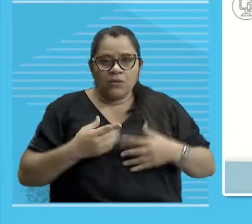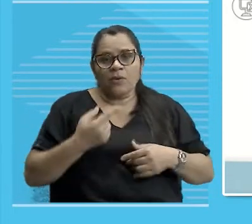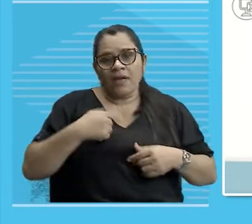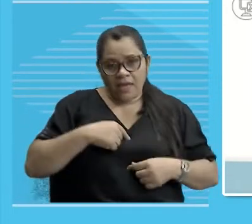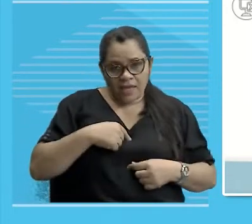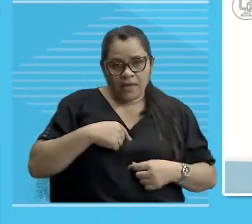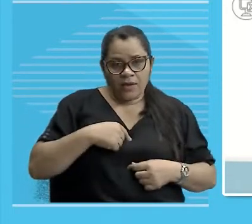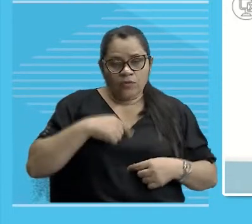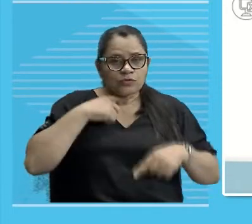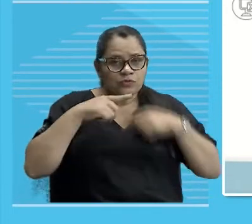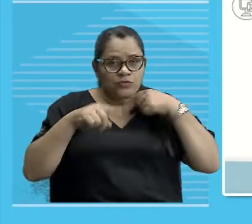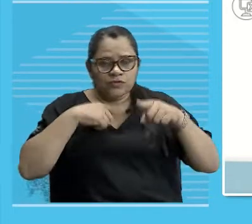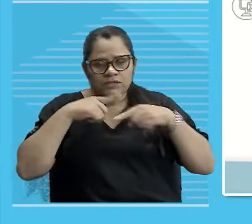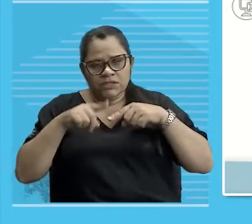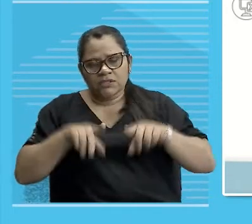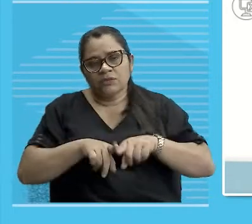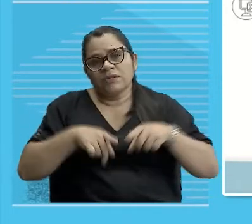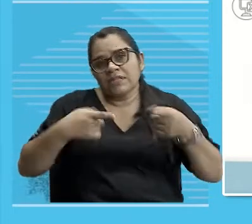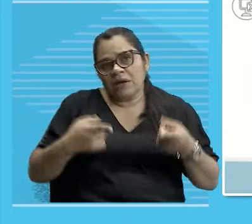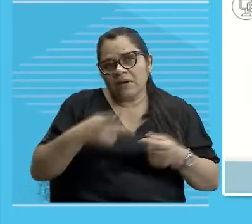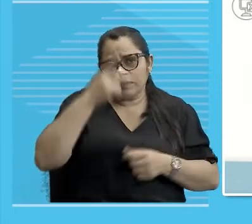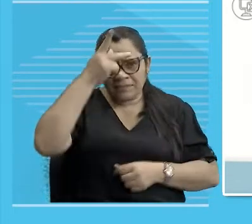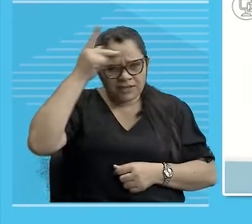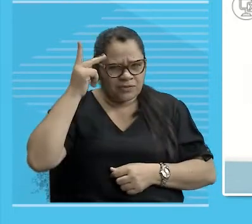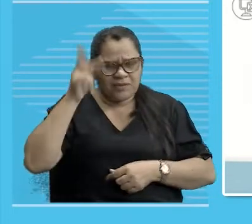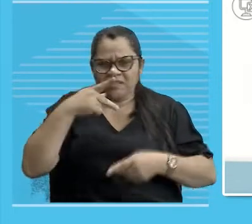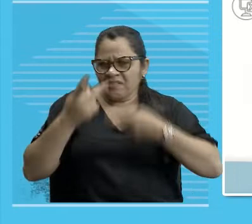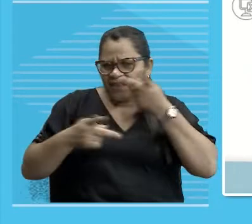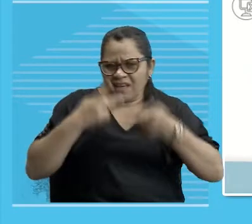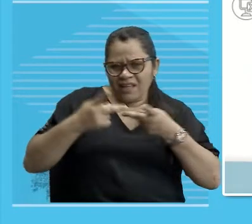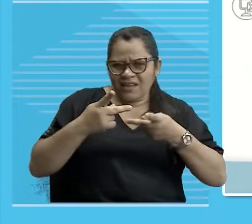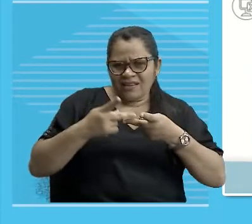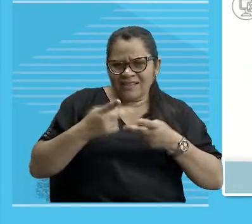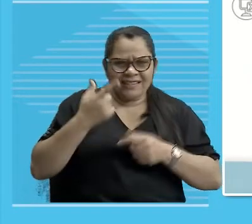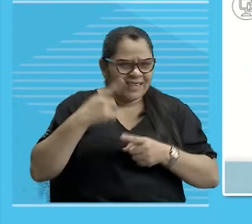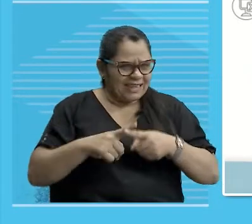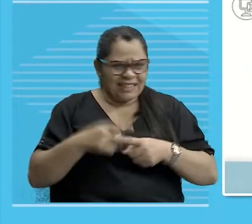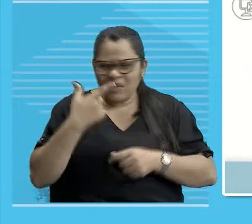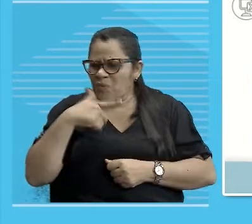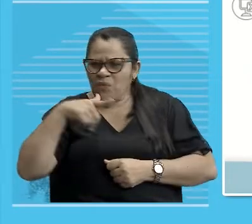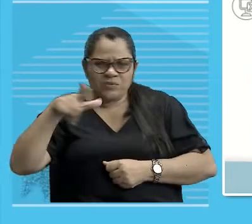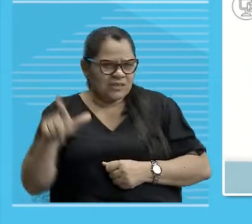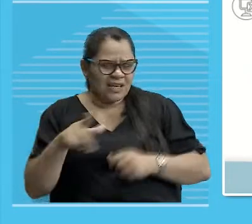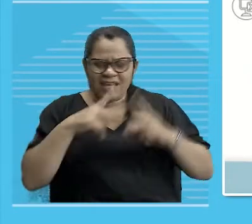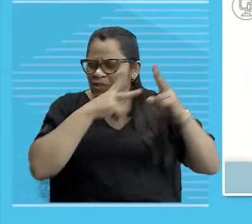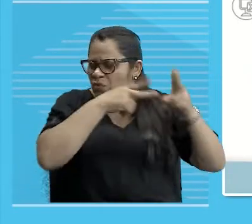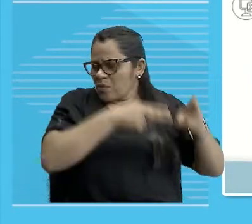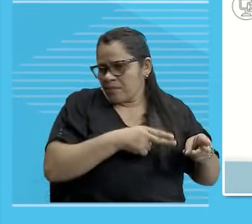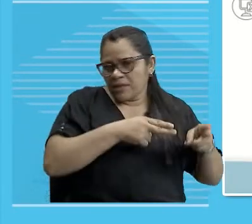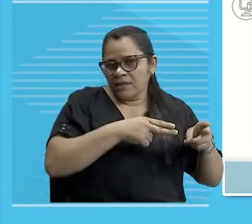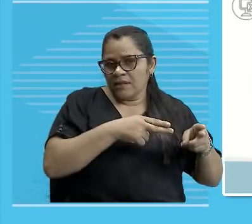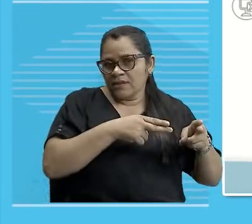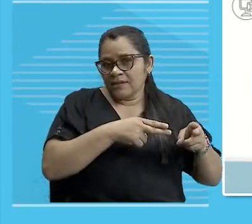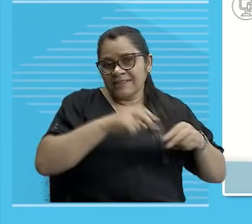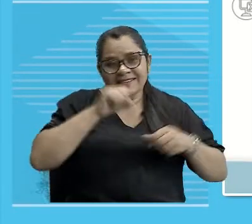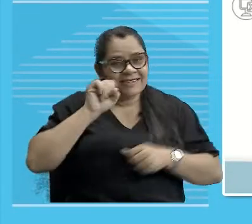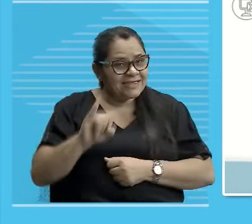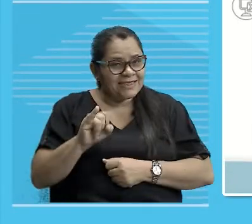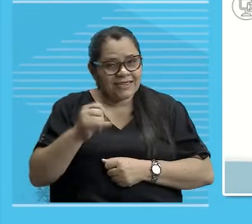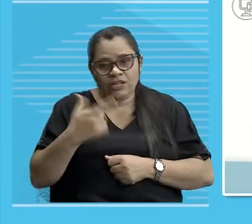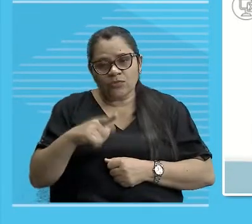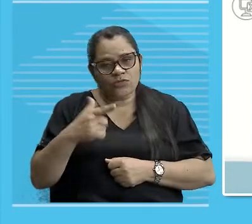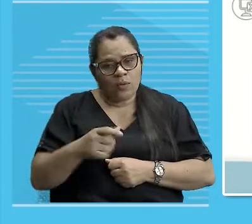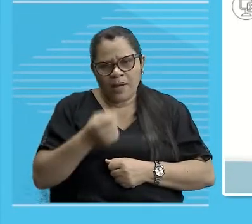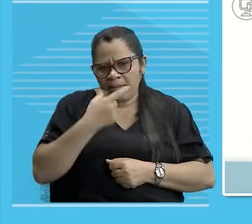duvido. Ah, professor, mas eu não consigo. Eu sei que há casos e os medicamentos estão aí para isso. Mas,